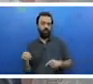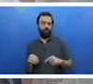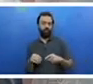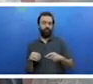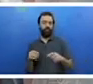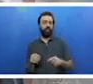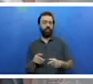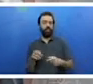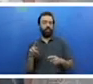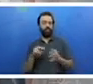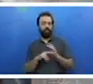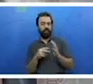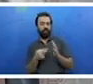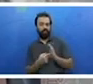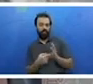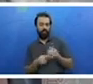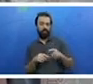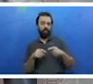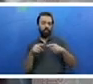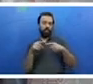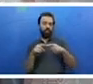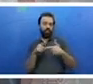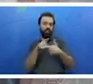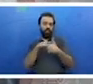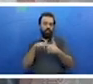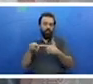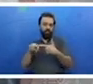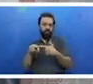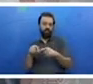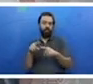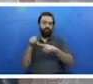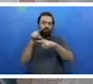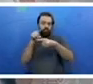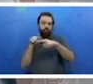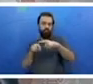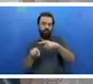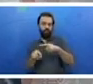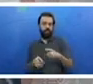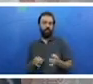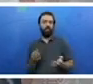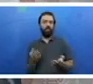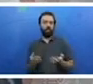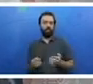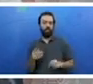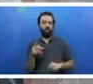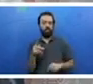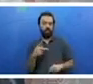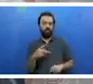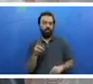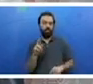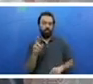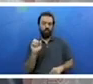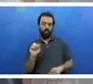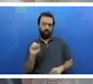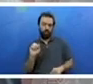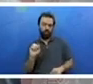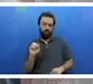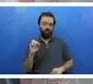grandeza e outra, enquanto uma proporção é quando duas